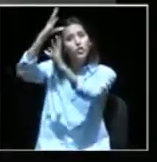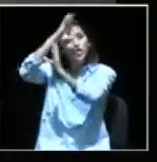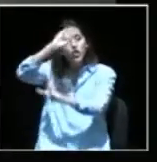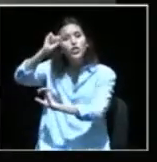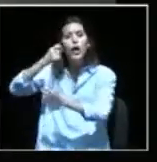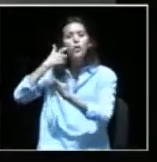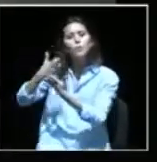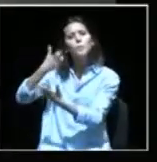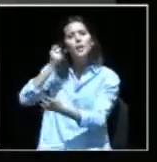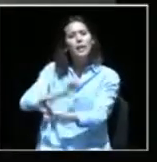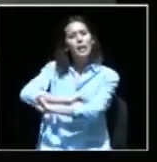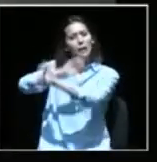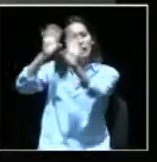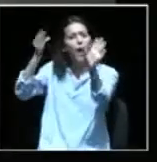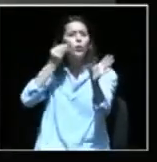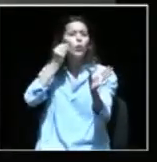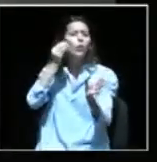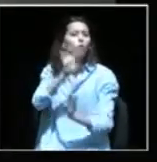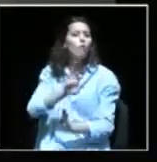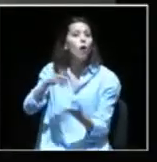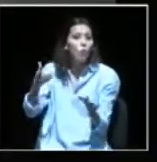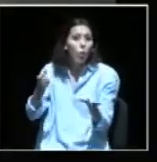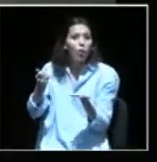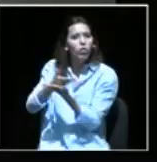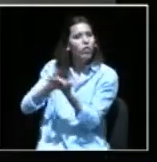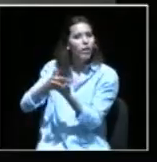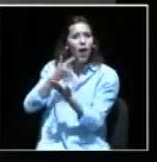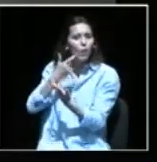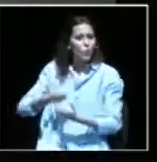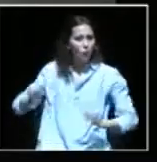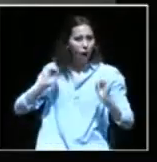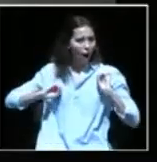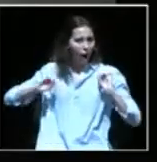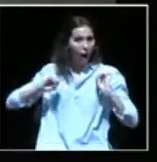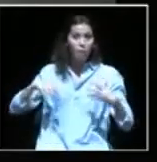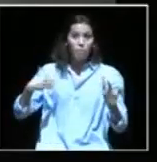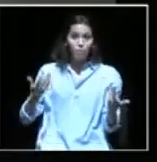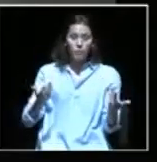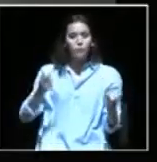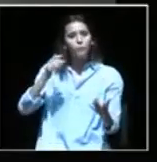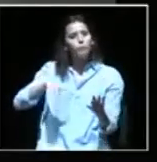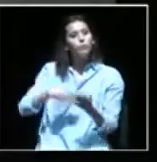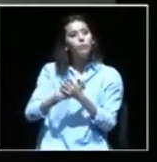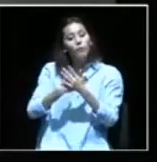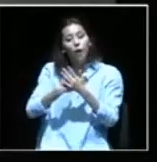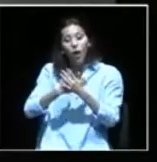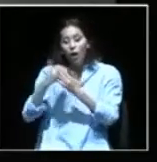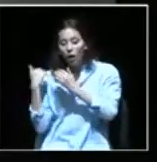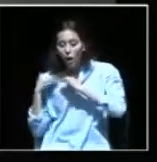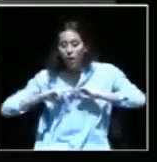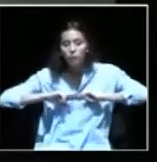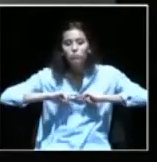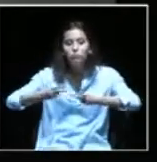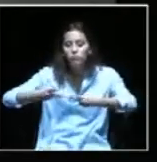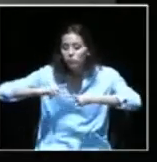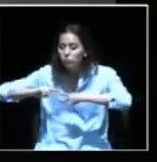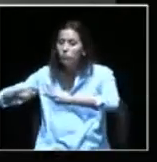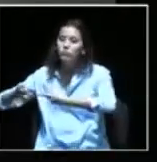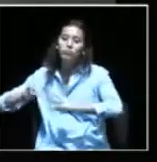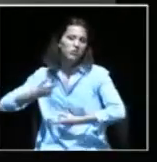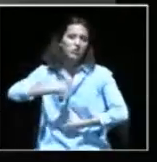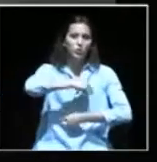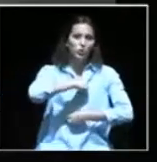as formas e meios financeiros. Ou seja, tudo o que se alega para concretizar uma descentralização é absolutamente